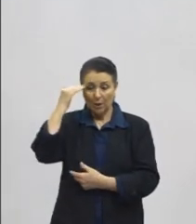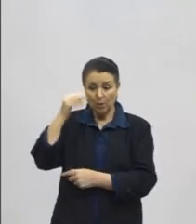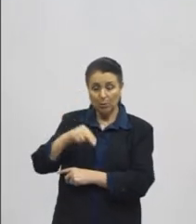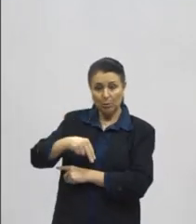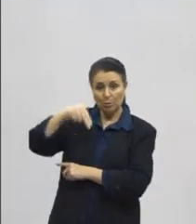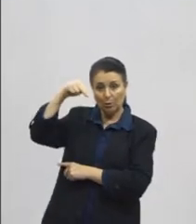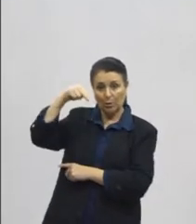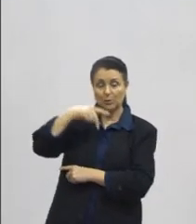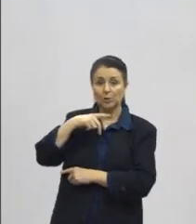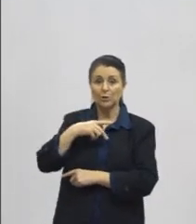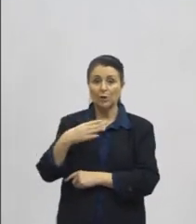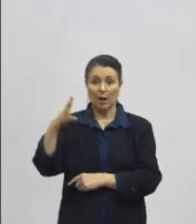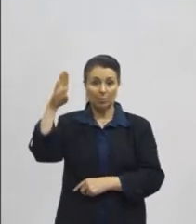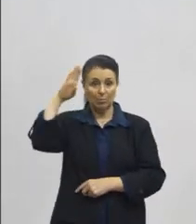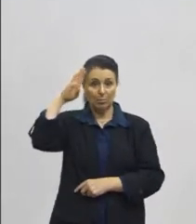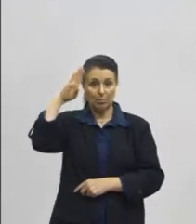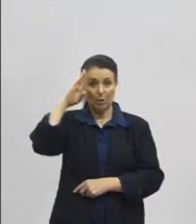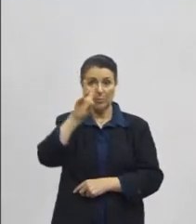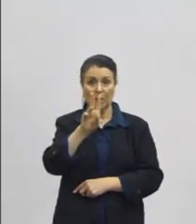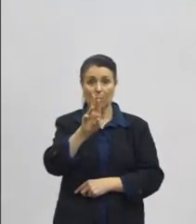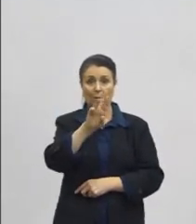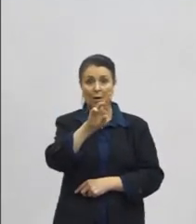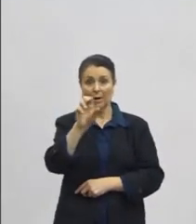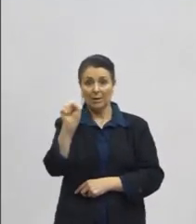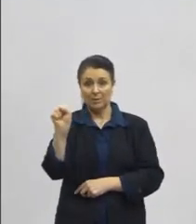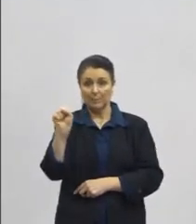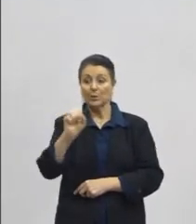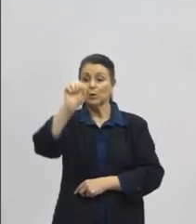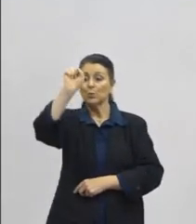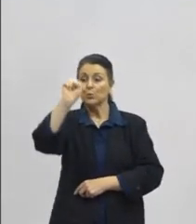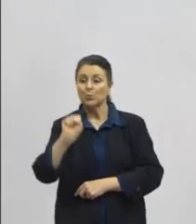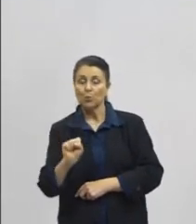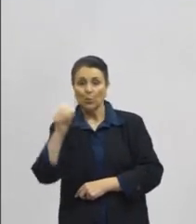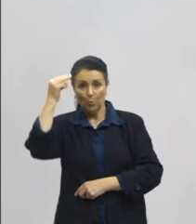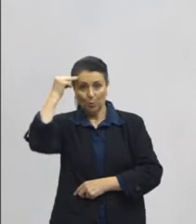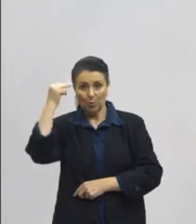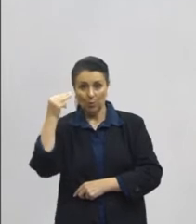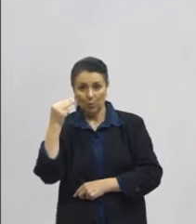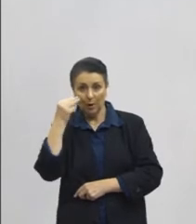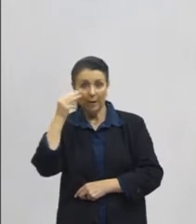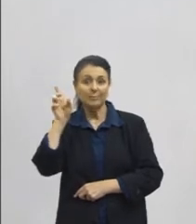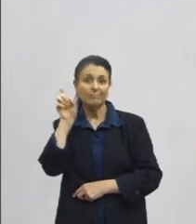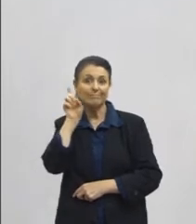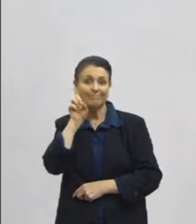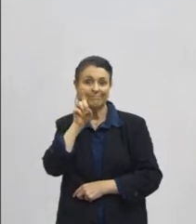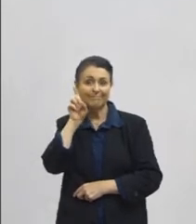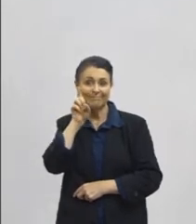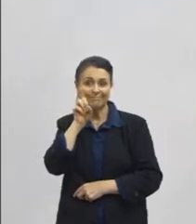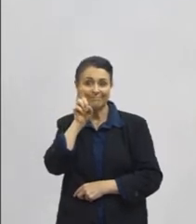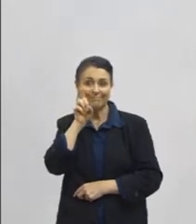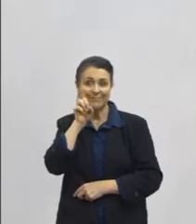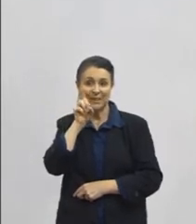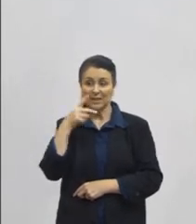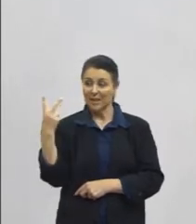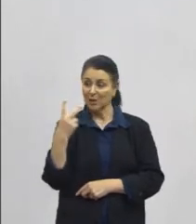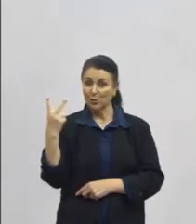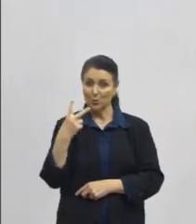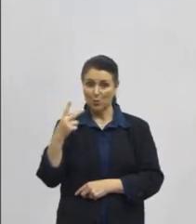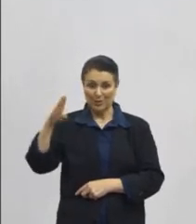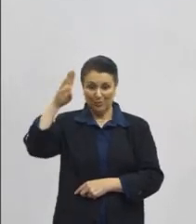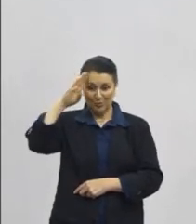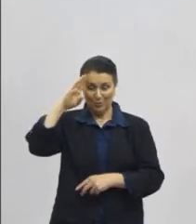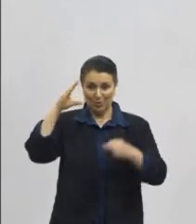soviéticas e o sul com tropas Americanas né E essas tropas Então vão influenciar a ideologia